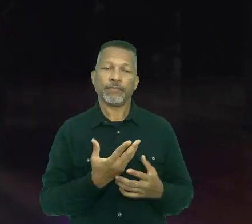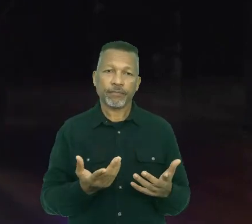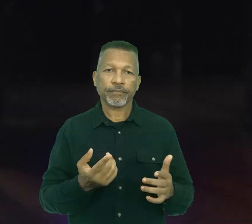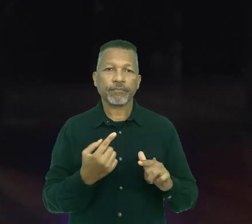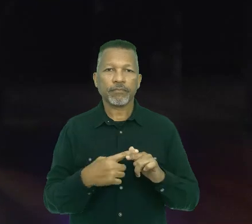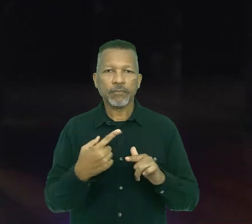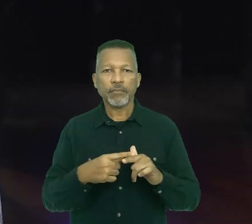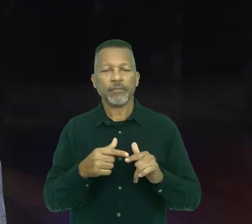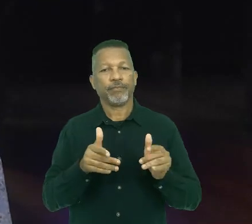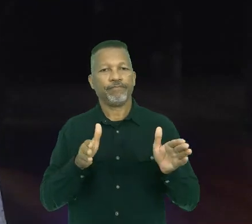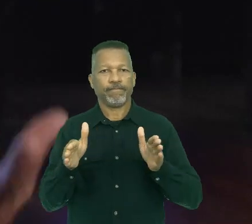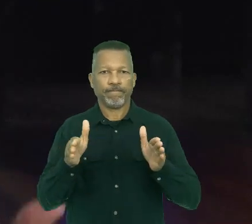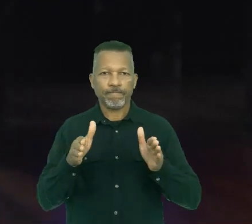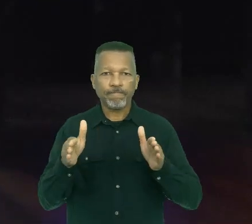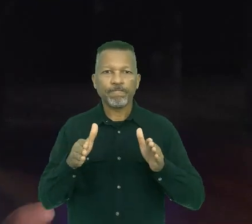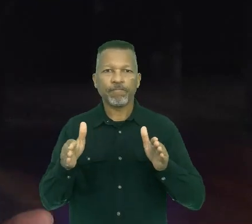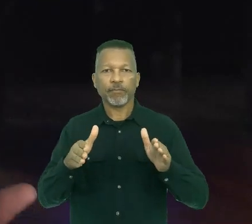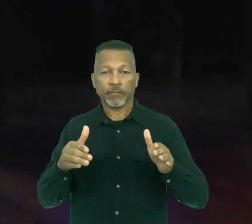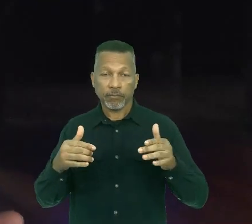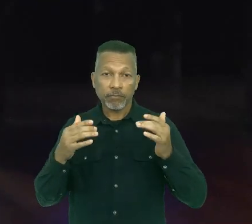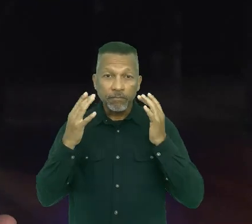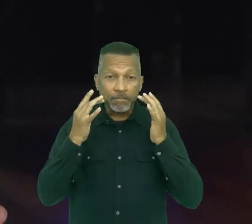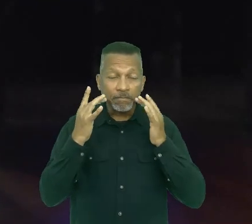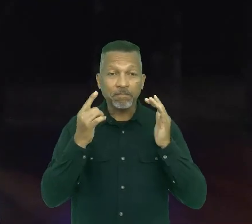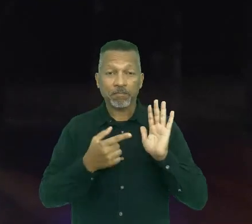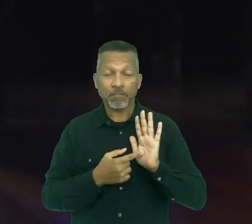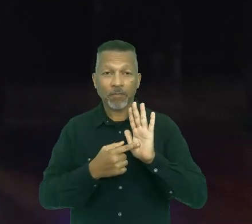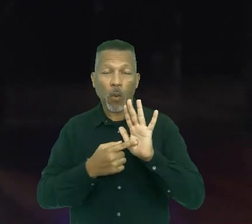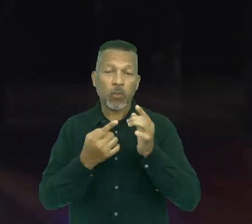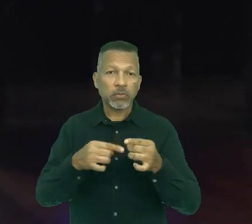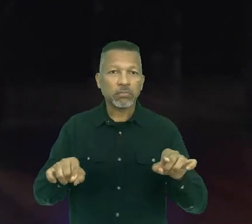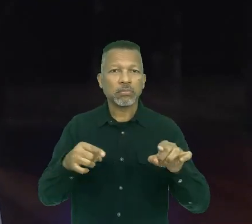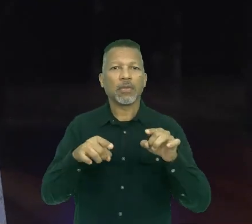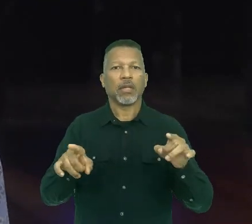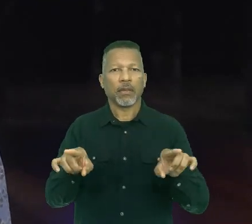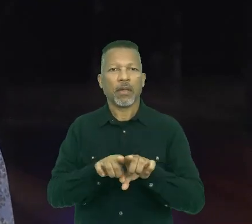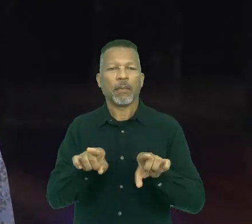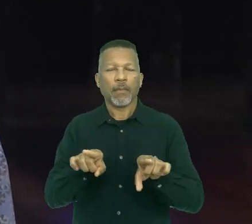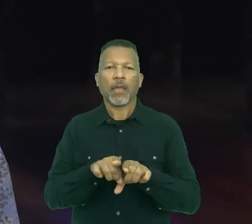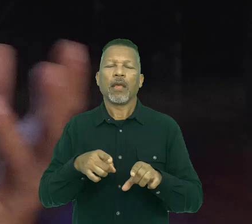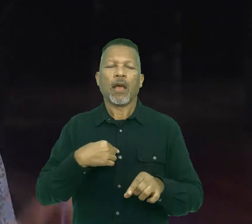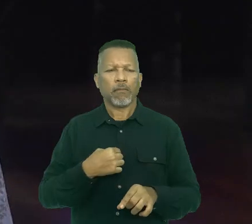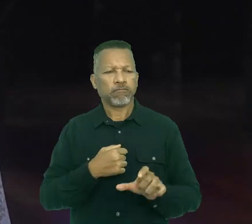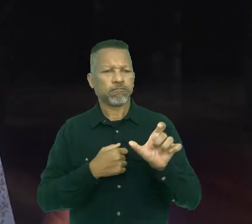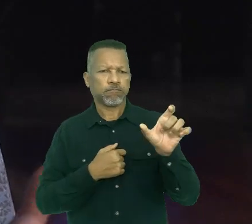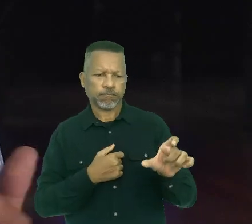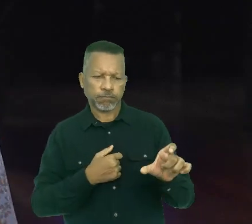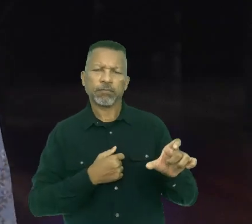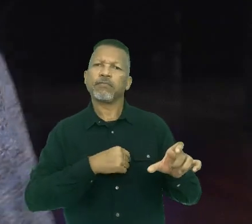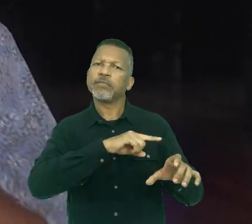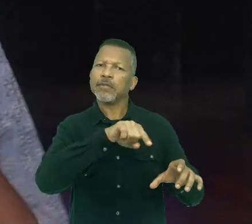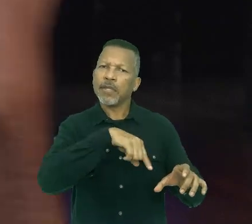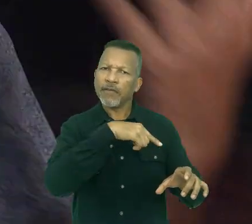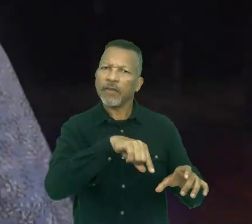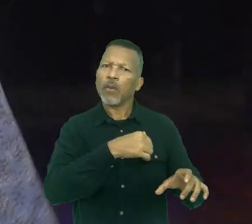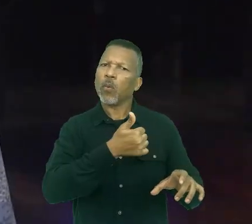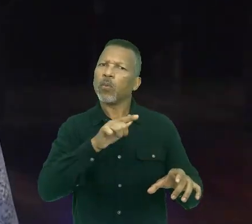Depois de um tempo, além das apresentações musicais, eu tomei conhecimento que o Roda Viva também estava fazendo outras